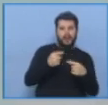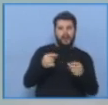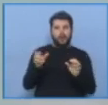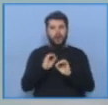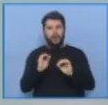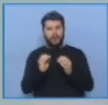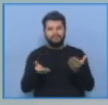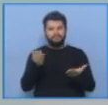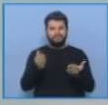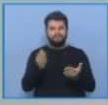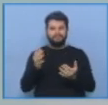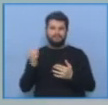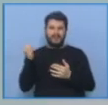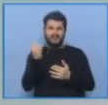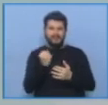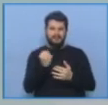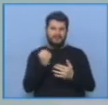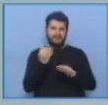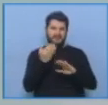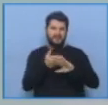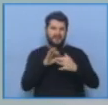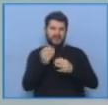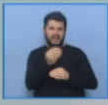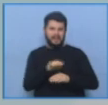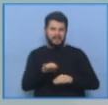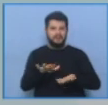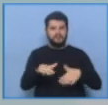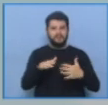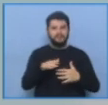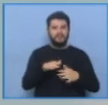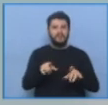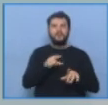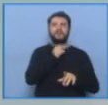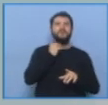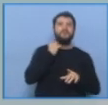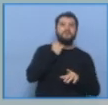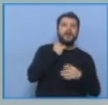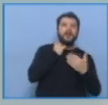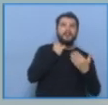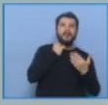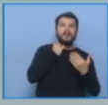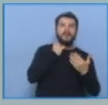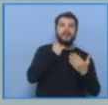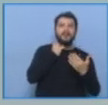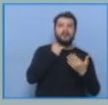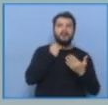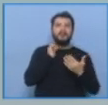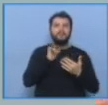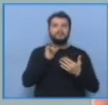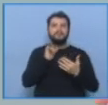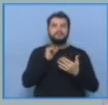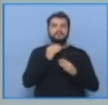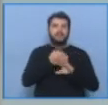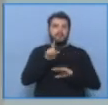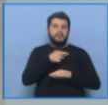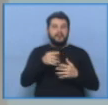entre crimes de abuso sexual sobre menores e o celibato dos sacerdotes? E vou fazer também já uma outra pergunta, porque o